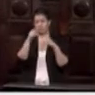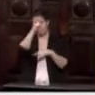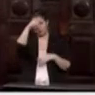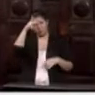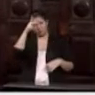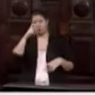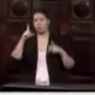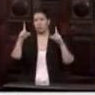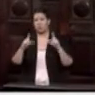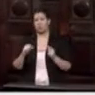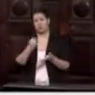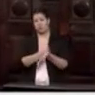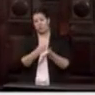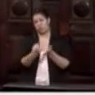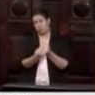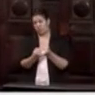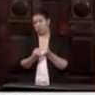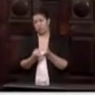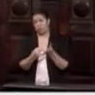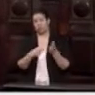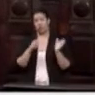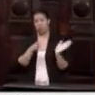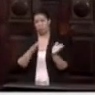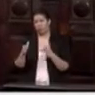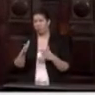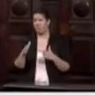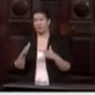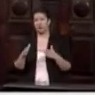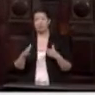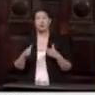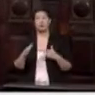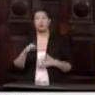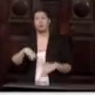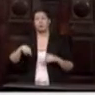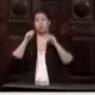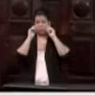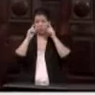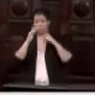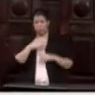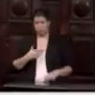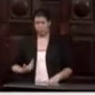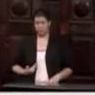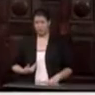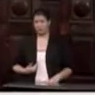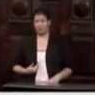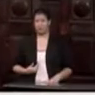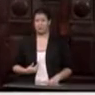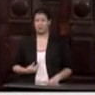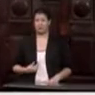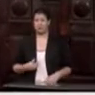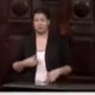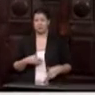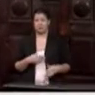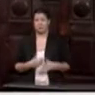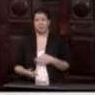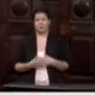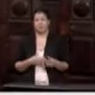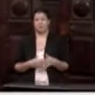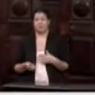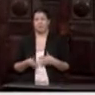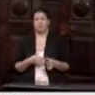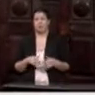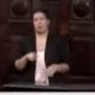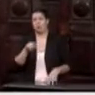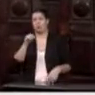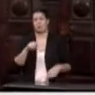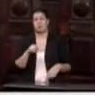com o mínimo de contrato, com o mínimo de regulamento, e, ao que parece, o governo do Estado, a despeito da recomendação do